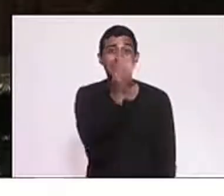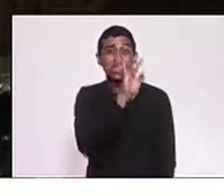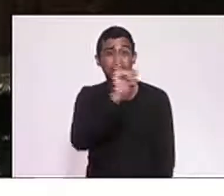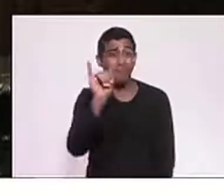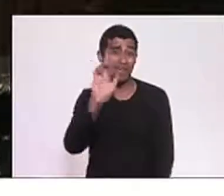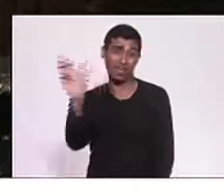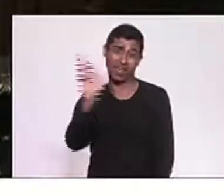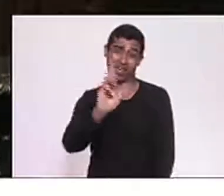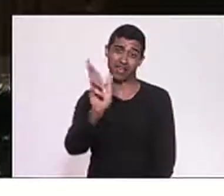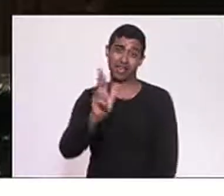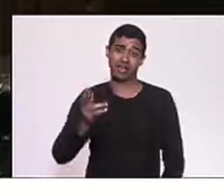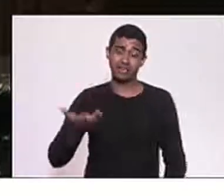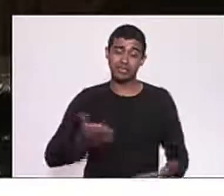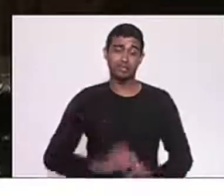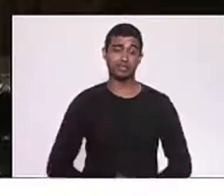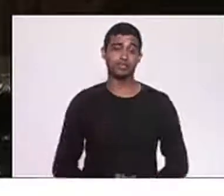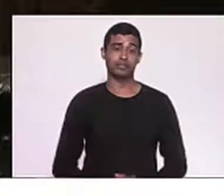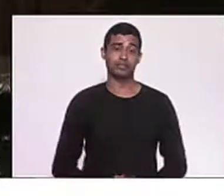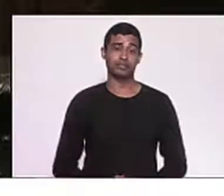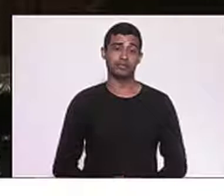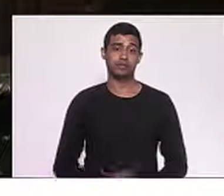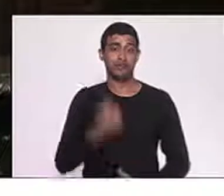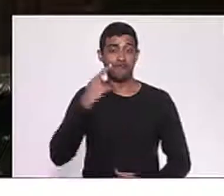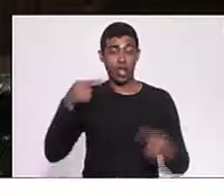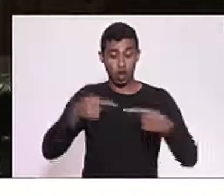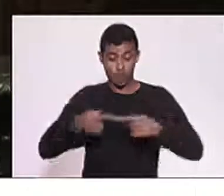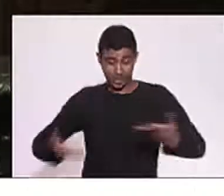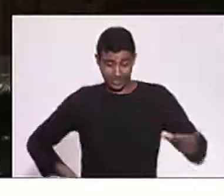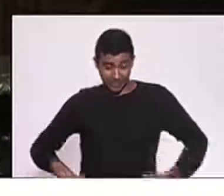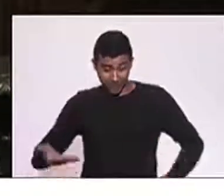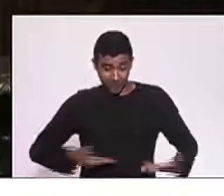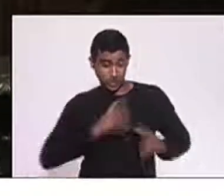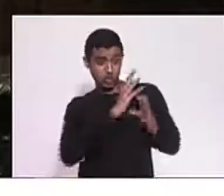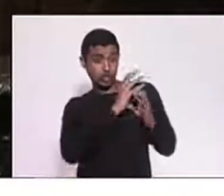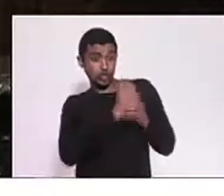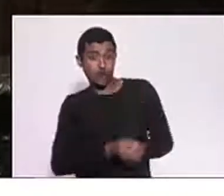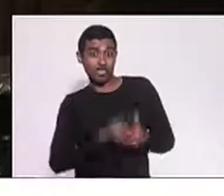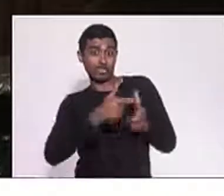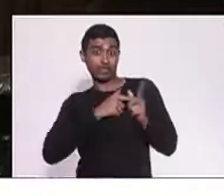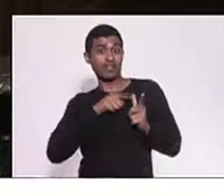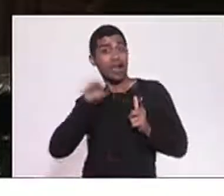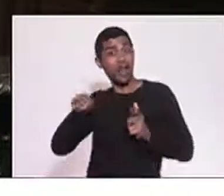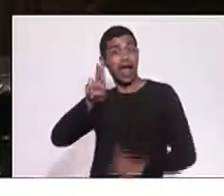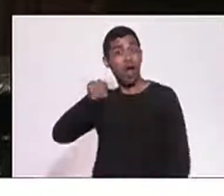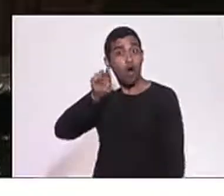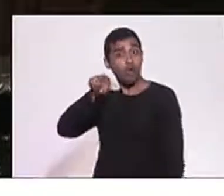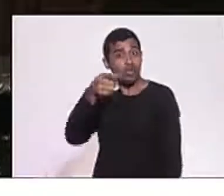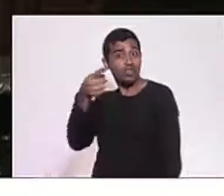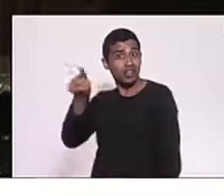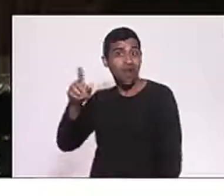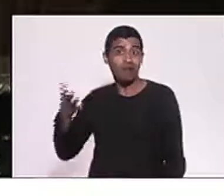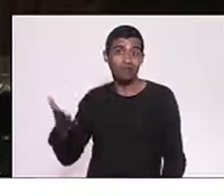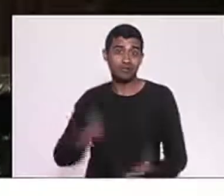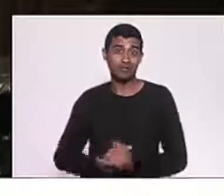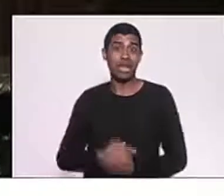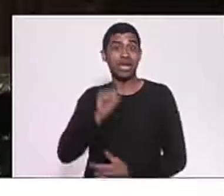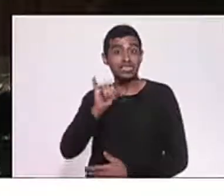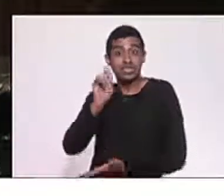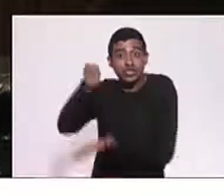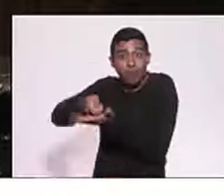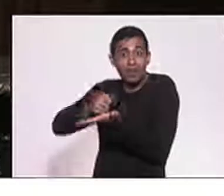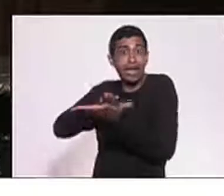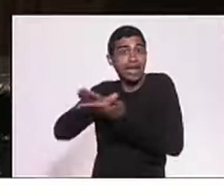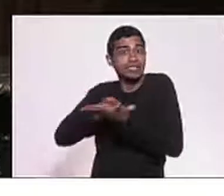bilhões de reais de serviço da dívida à União. E se não